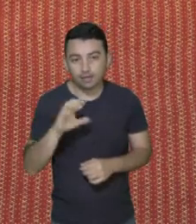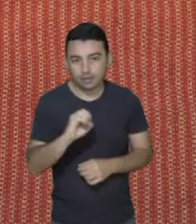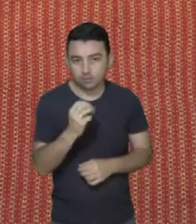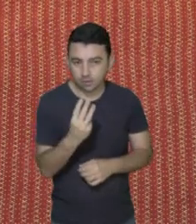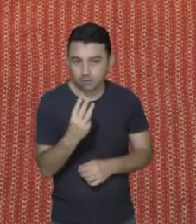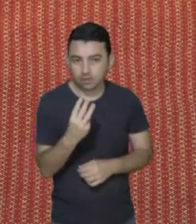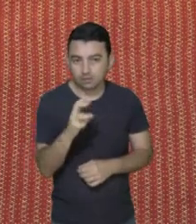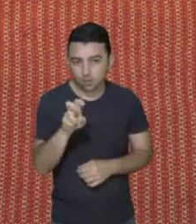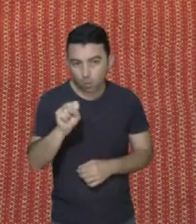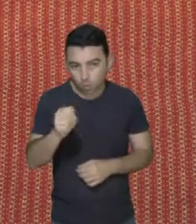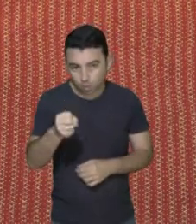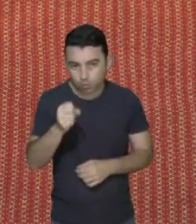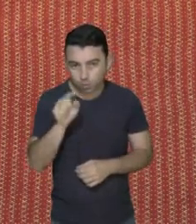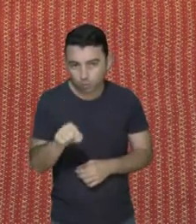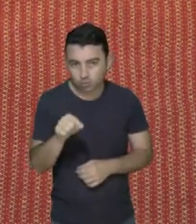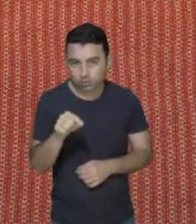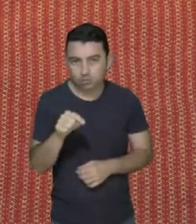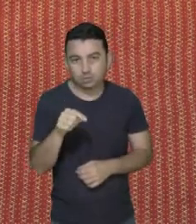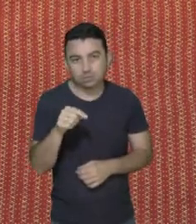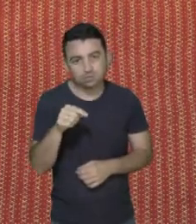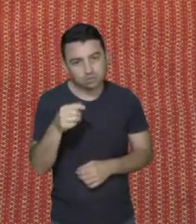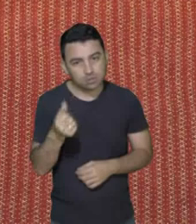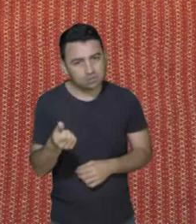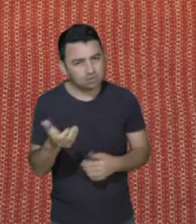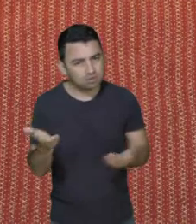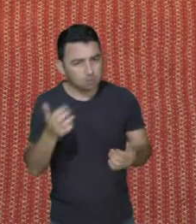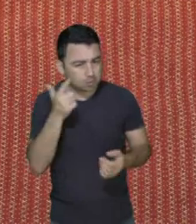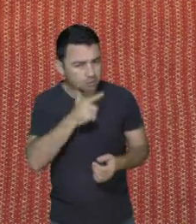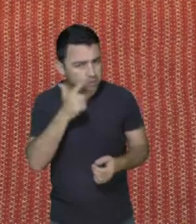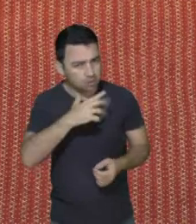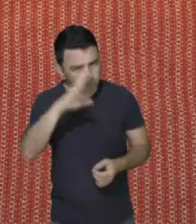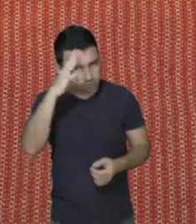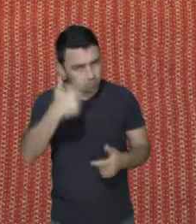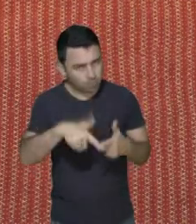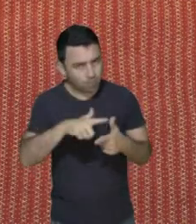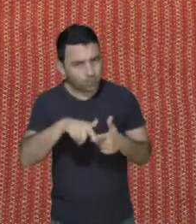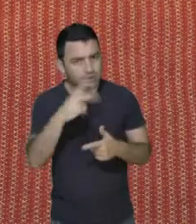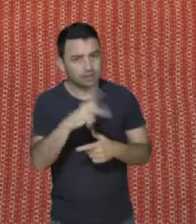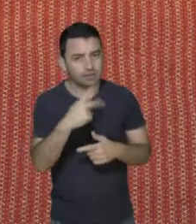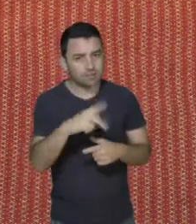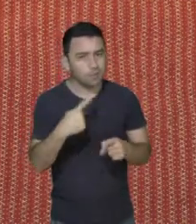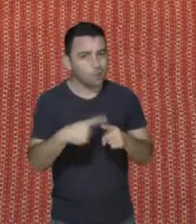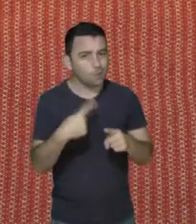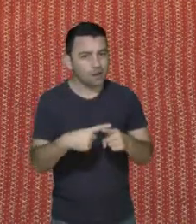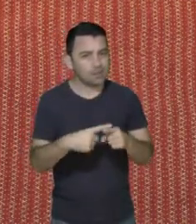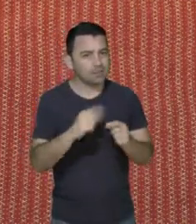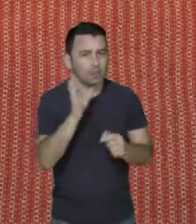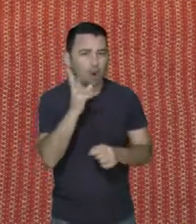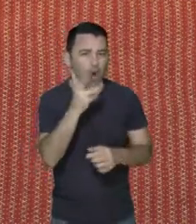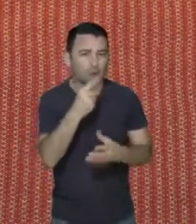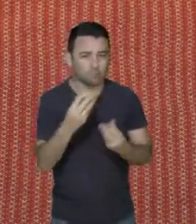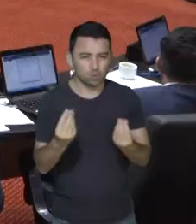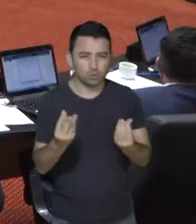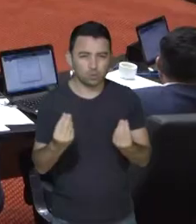0358.6 para que a gente possa resolver o problema deles e adiantar, porque senão vai acabar demorando muito.